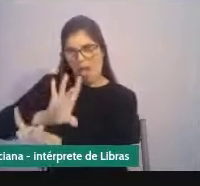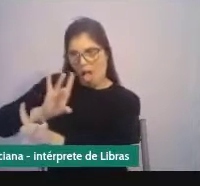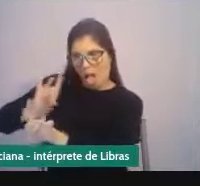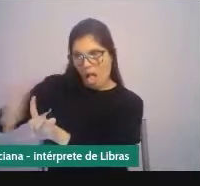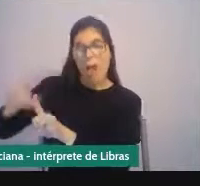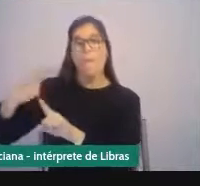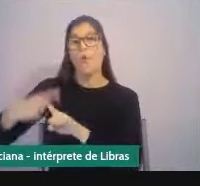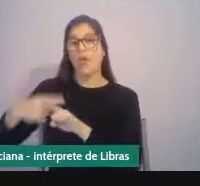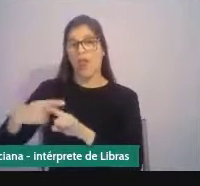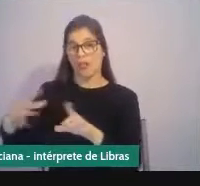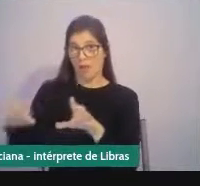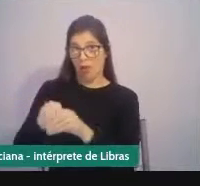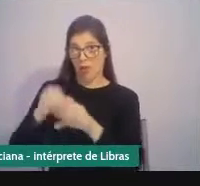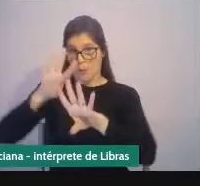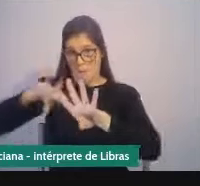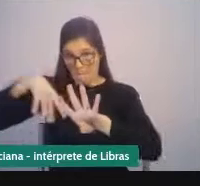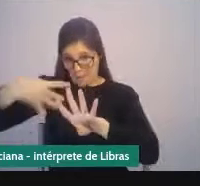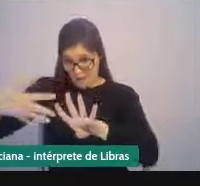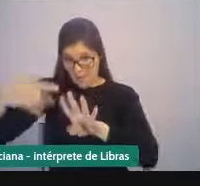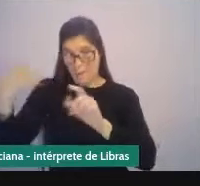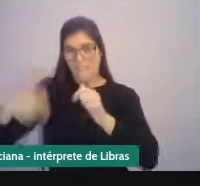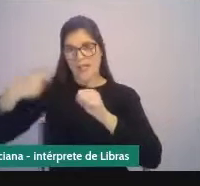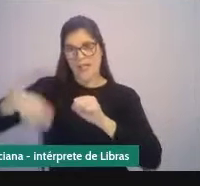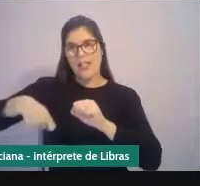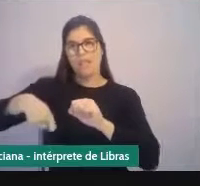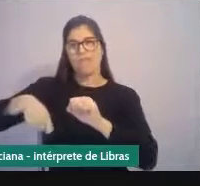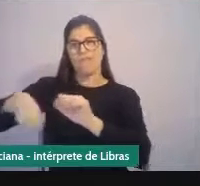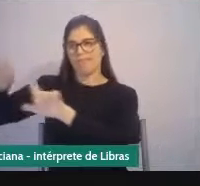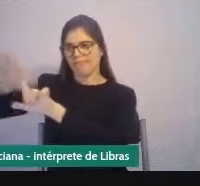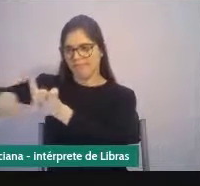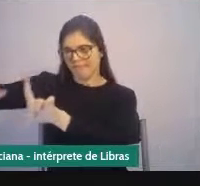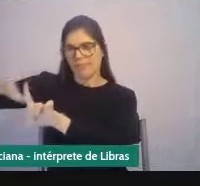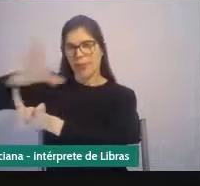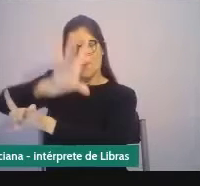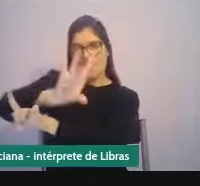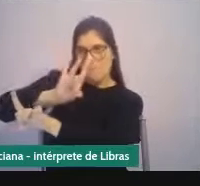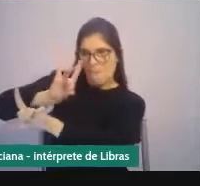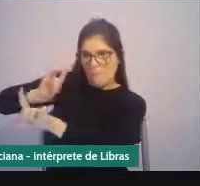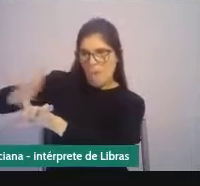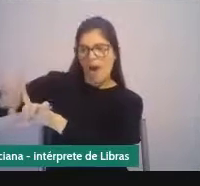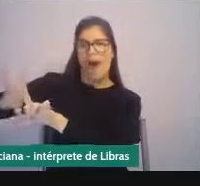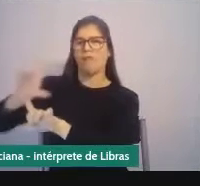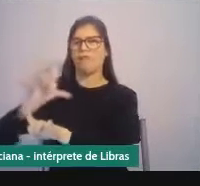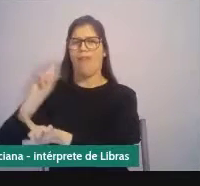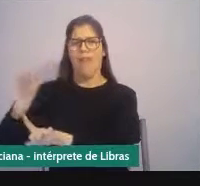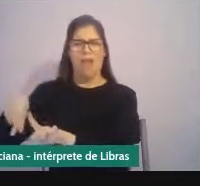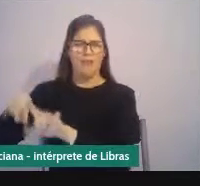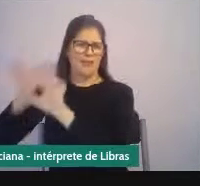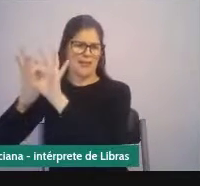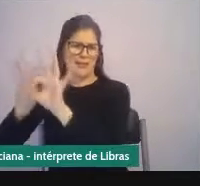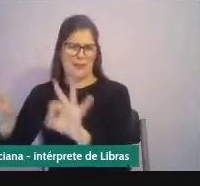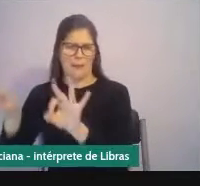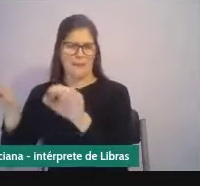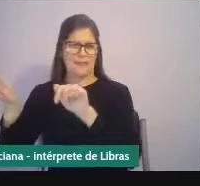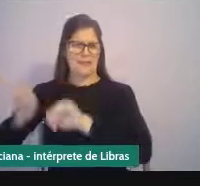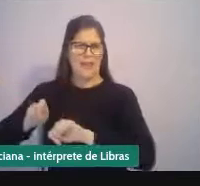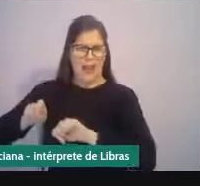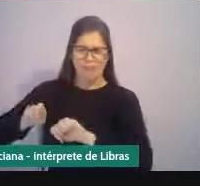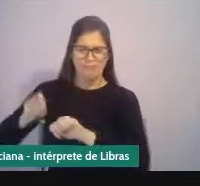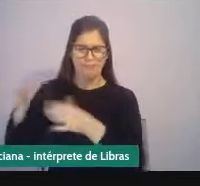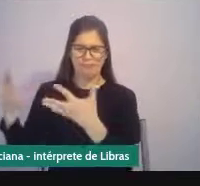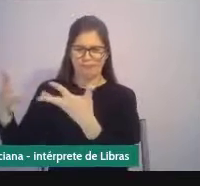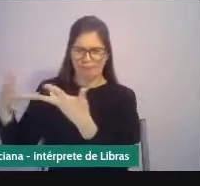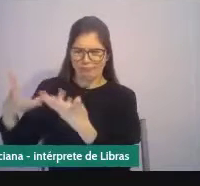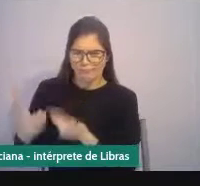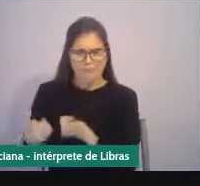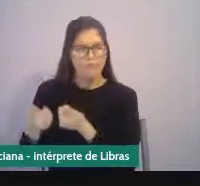planilha para o ambiente que nós idealizamos, um ambiente simples que pudesse acolher todo e qualquer